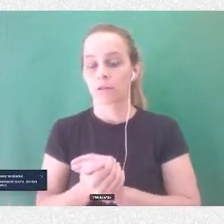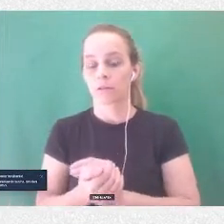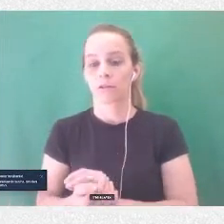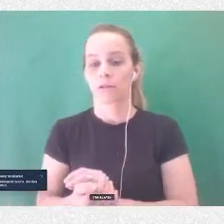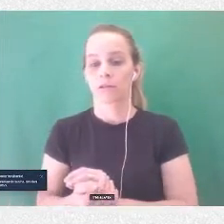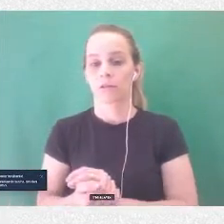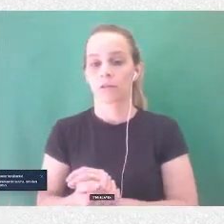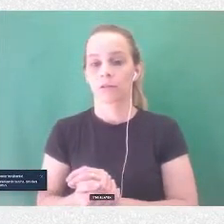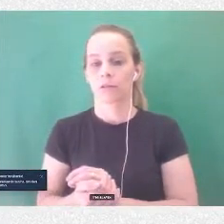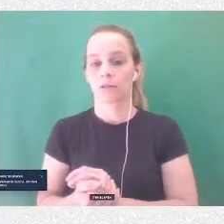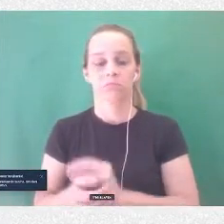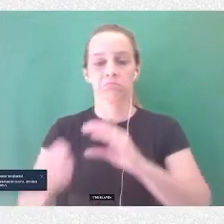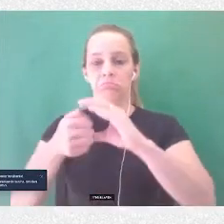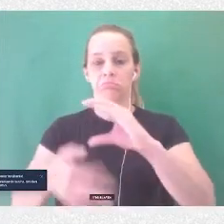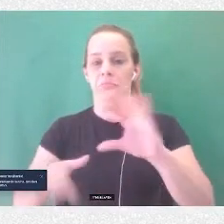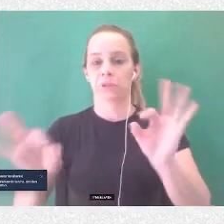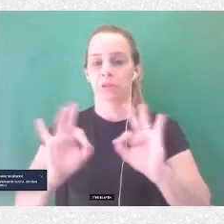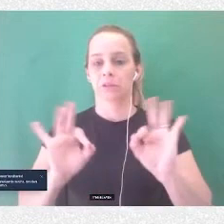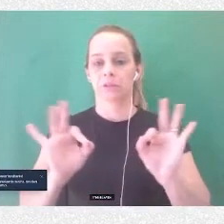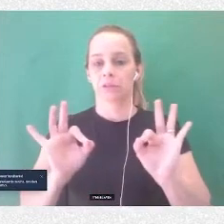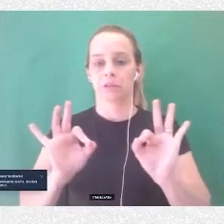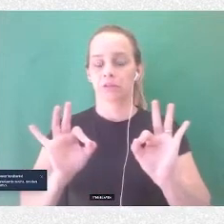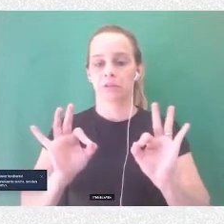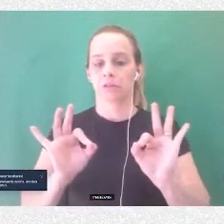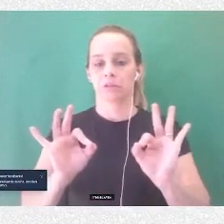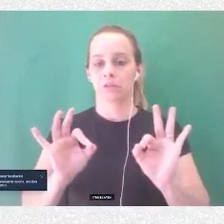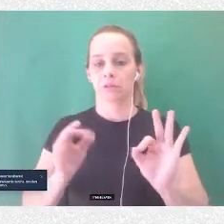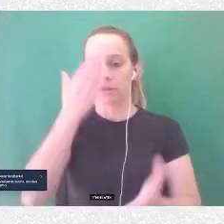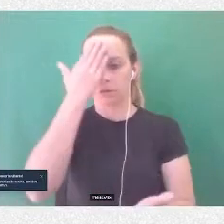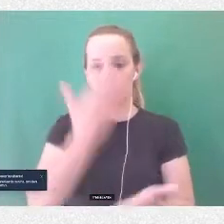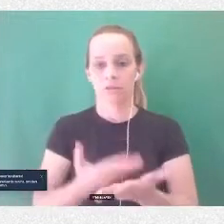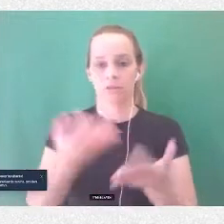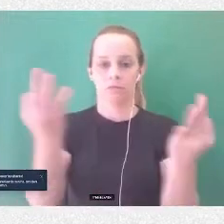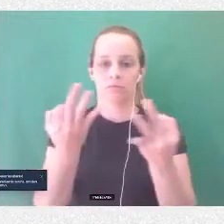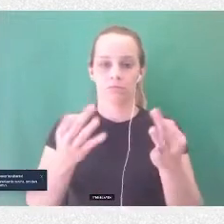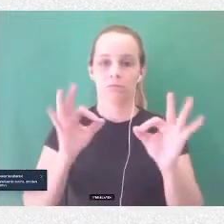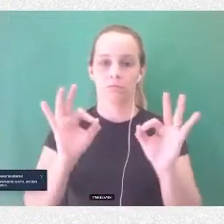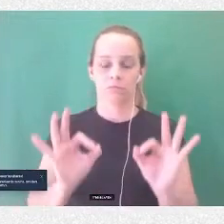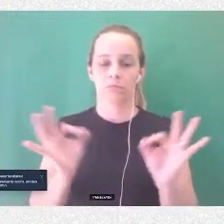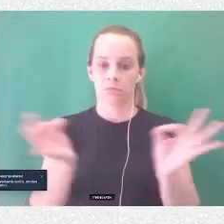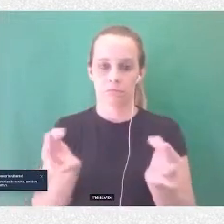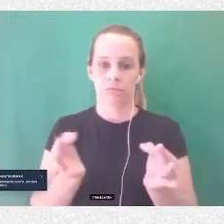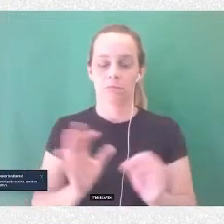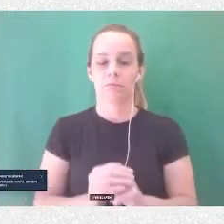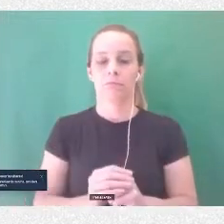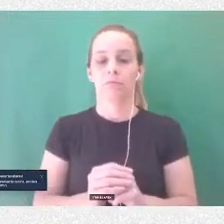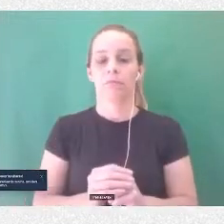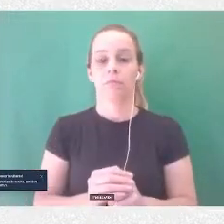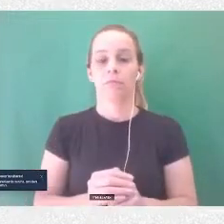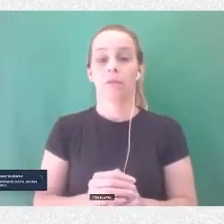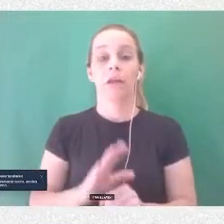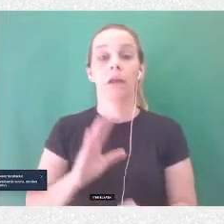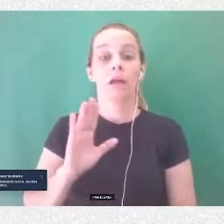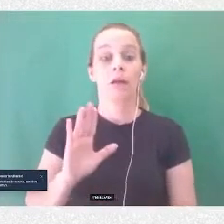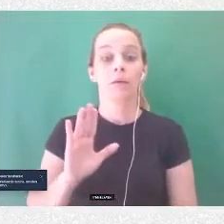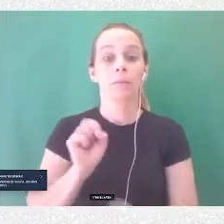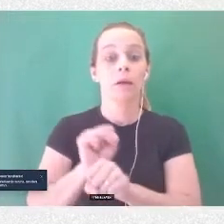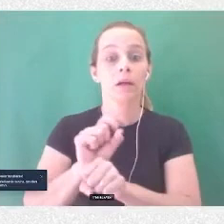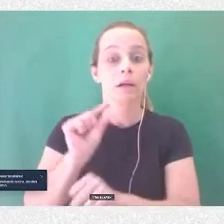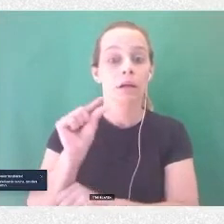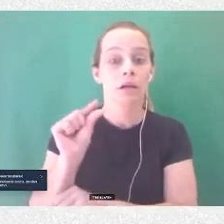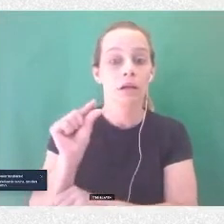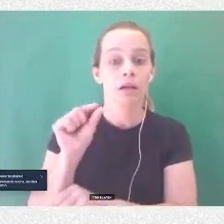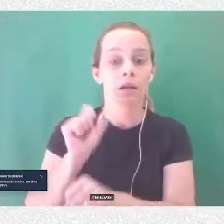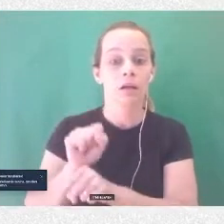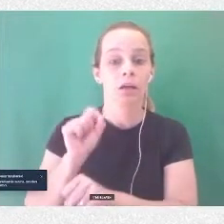Aqui pelo chat não tem nenhuma menção da Camila, então acredito que esteja respondido. Perfeito. Então eu sugiro que aí... Espera aí,